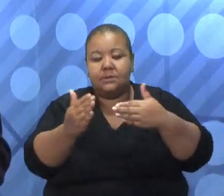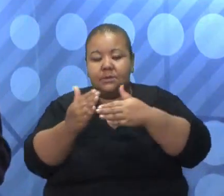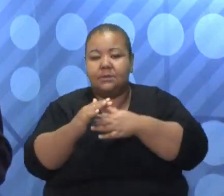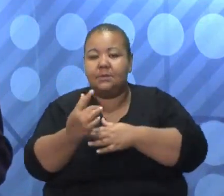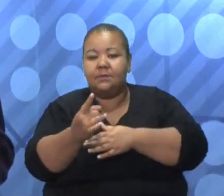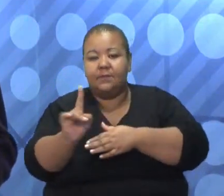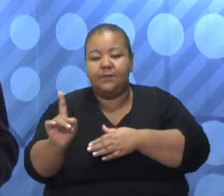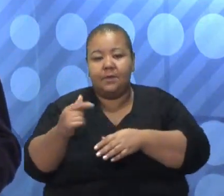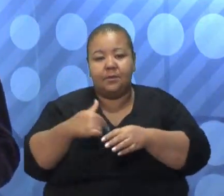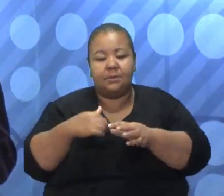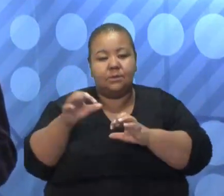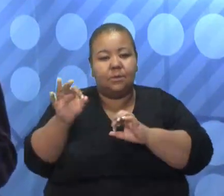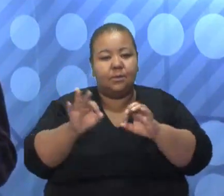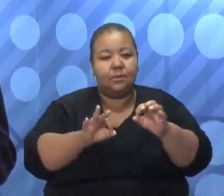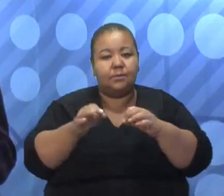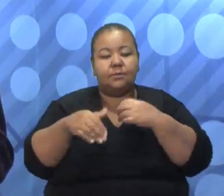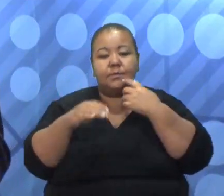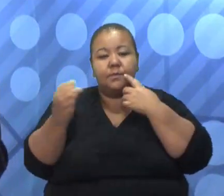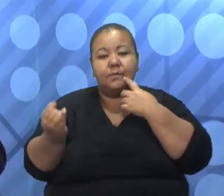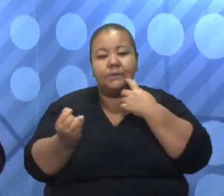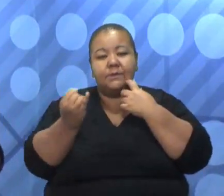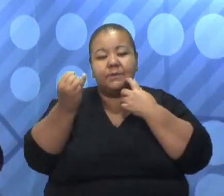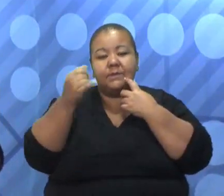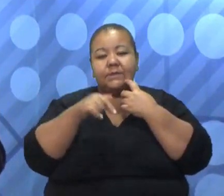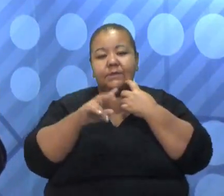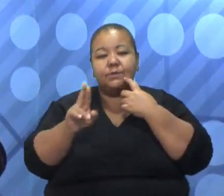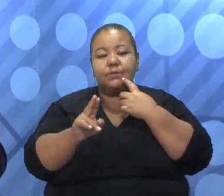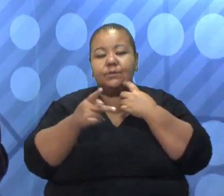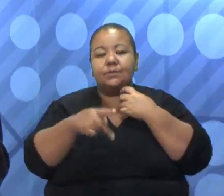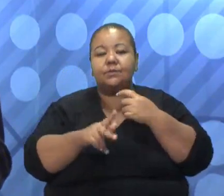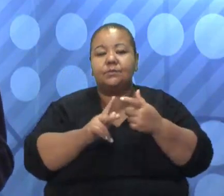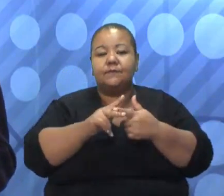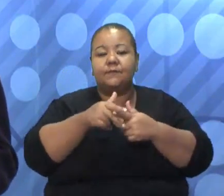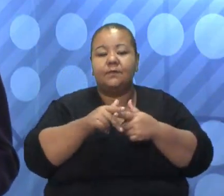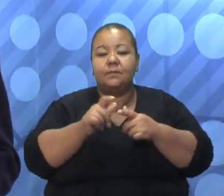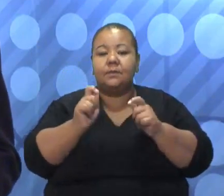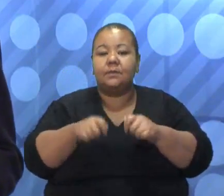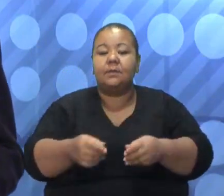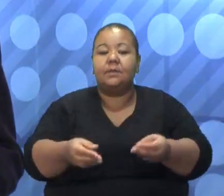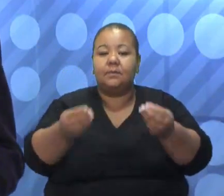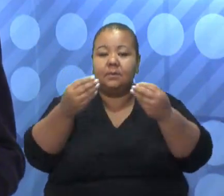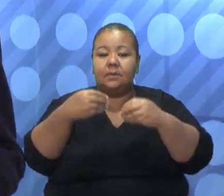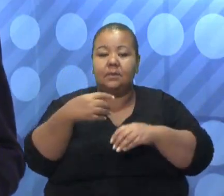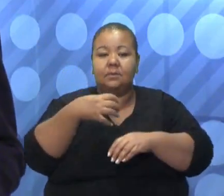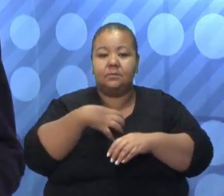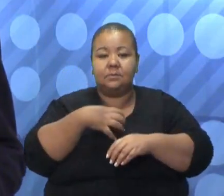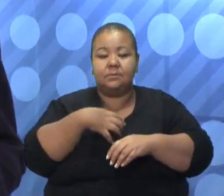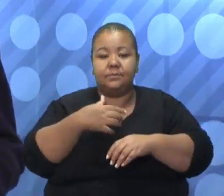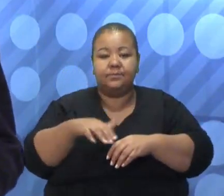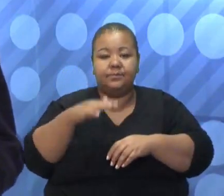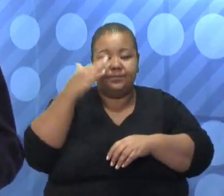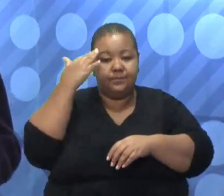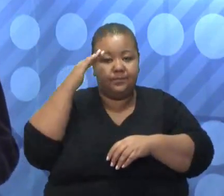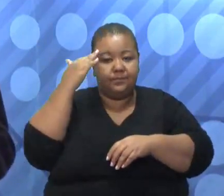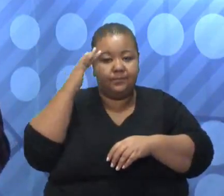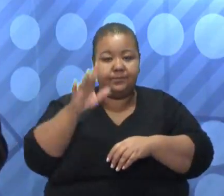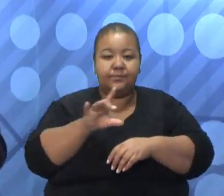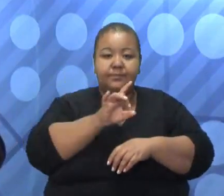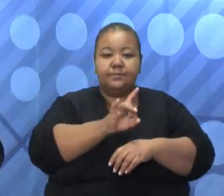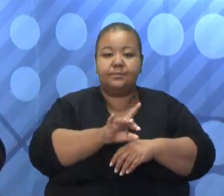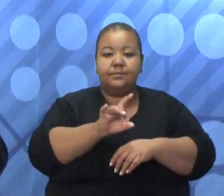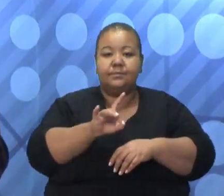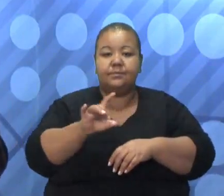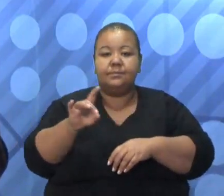melhor maneira possível. O mais importante do uso da ferramenta é que ela me dá condições de entender cada um